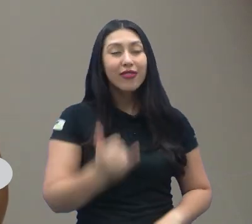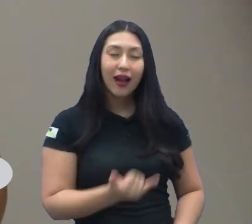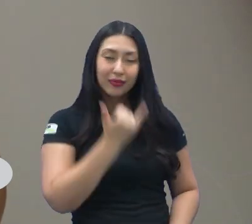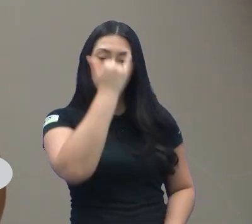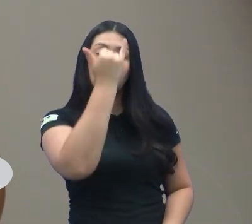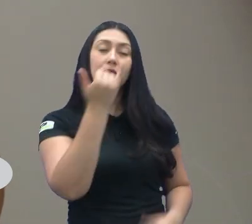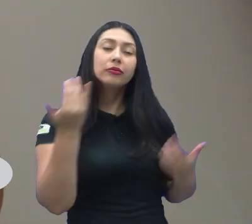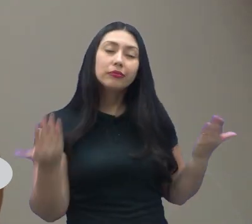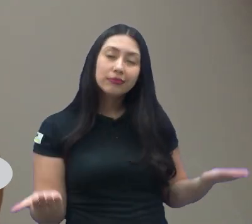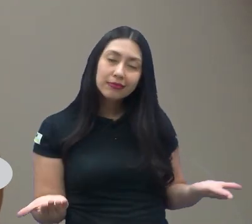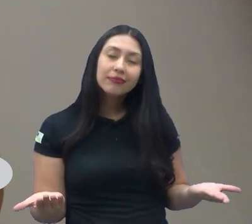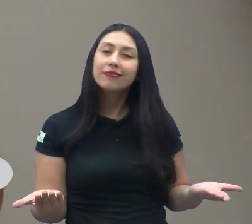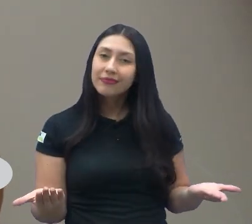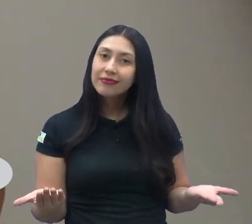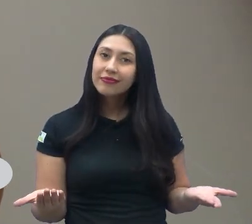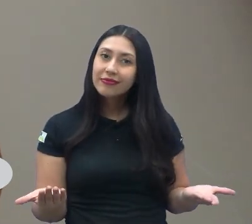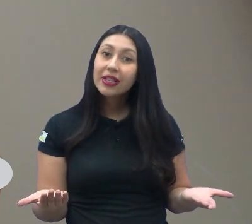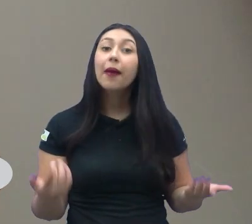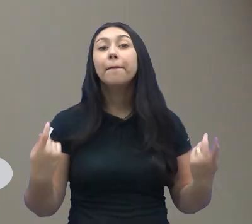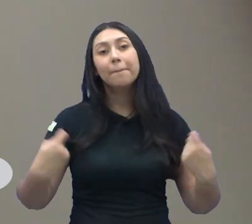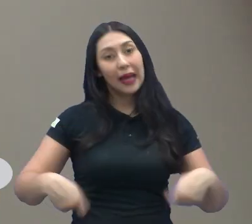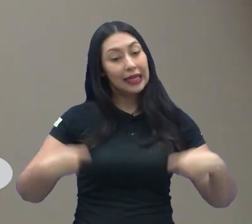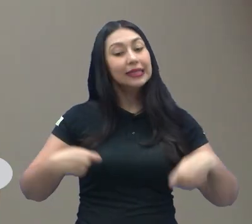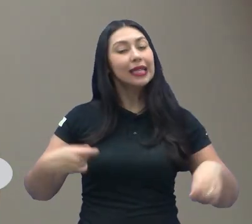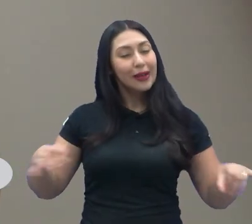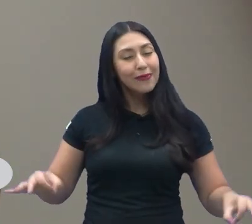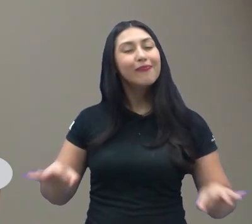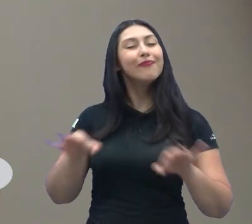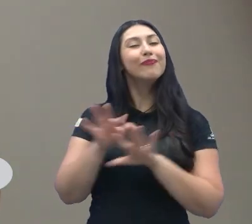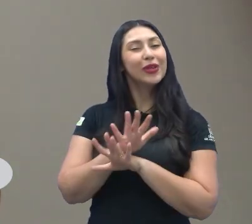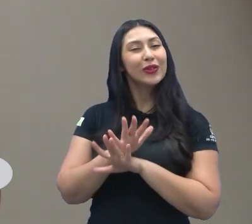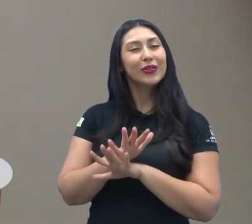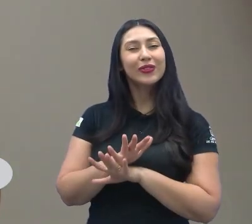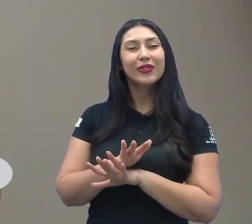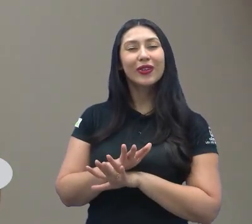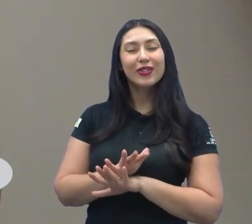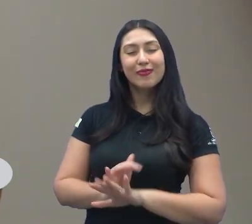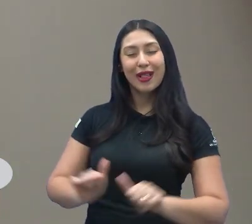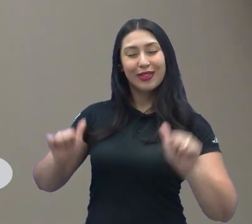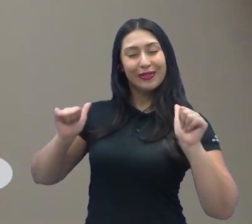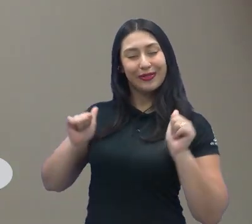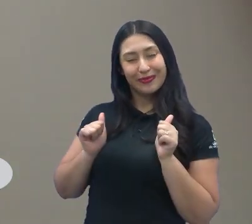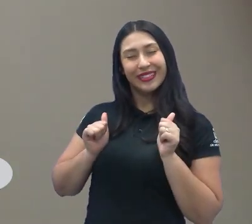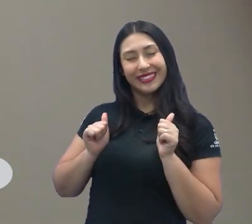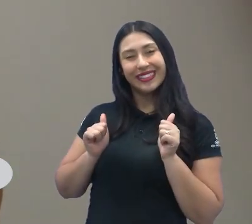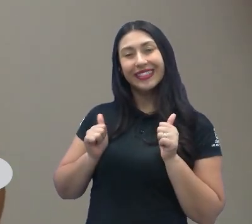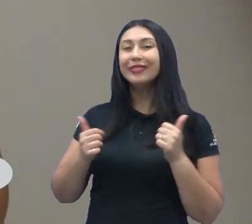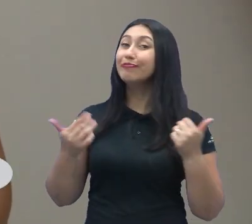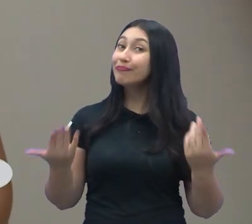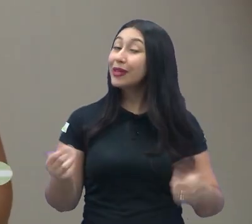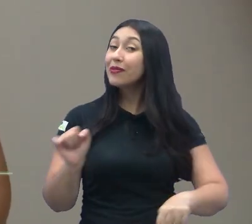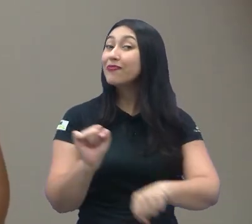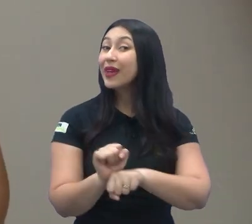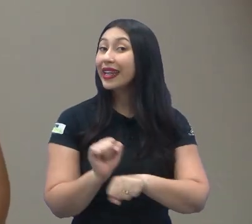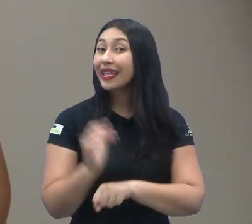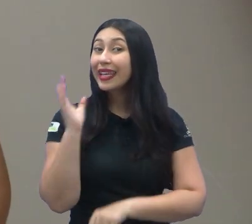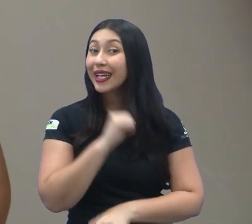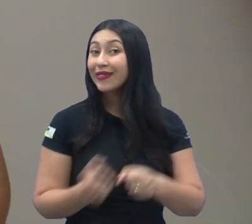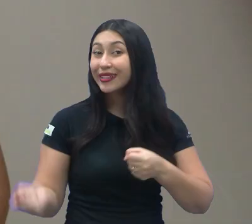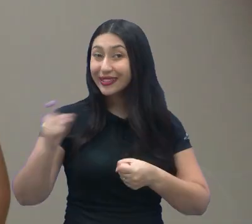de contas, estar pronto é o melhor jeito de relaxar nas férias. Então, fique aí que nós já